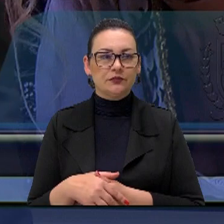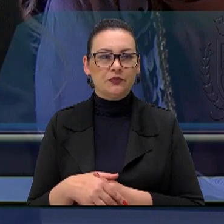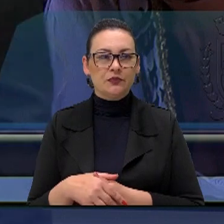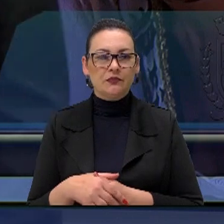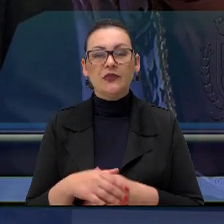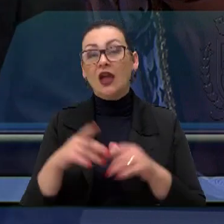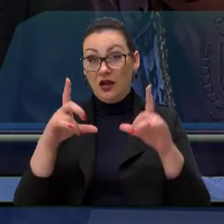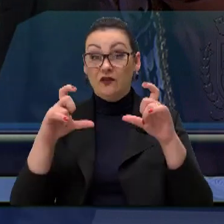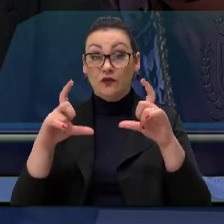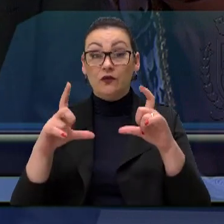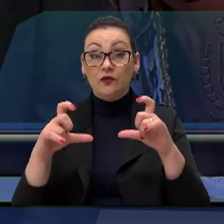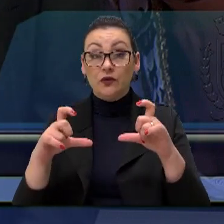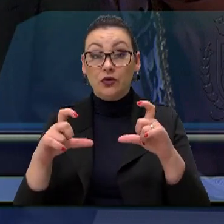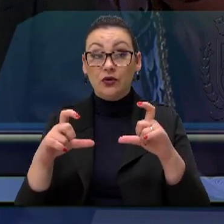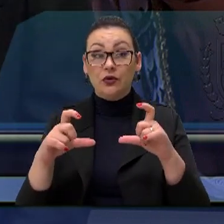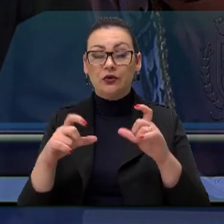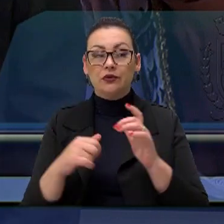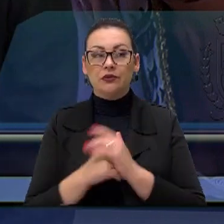Essa foto aqui,